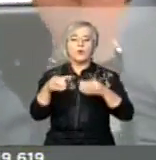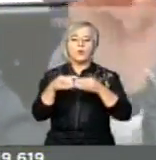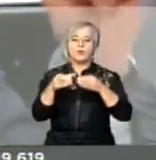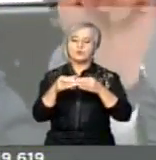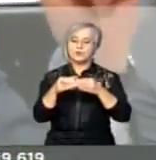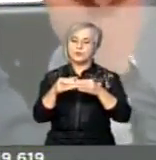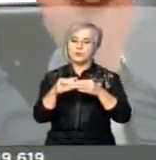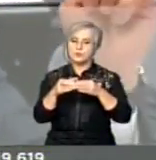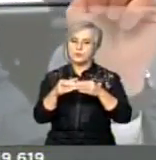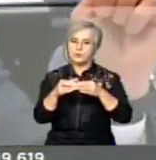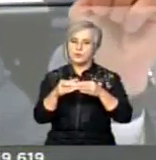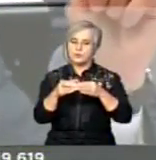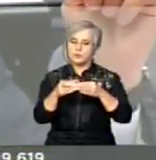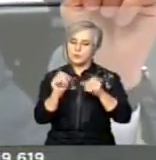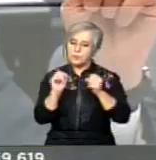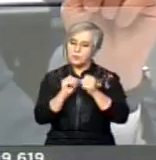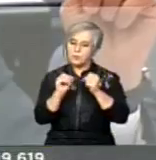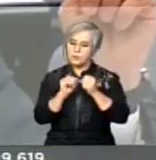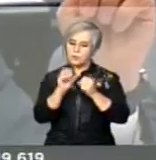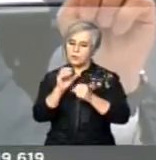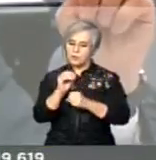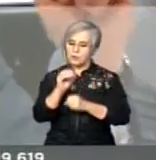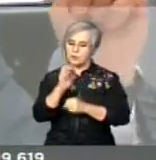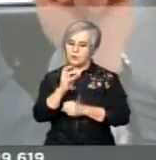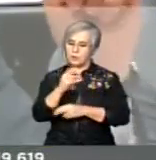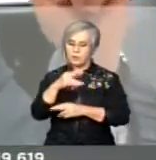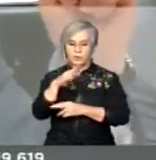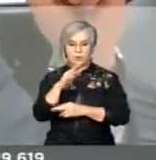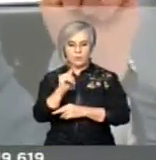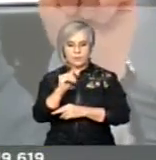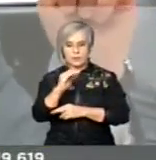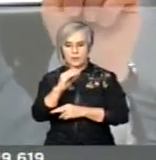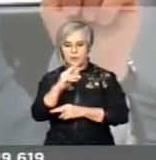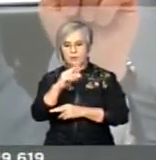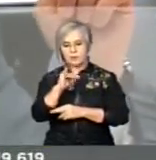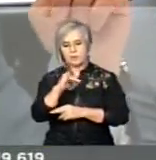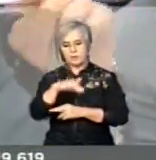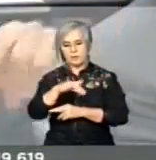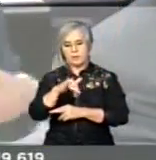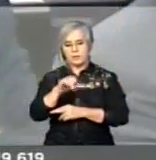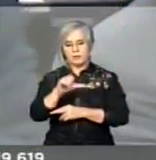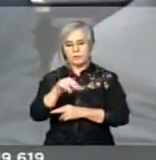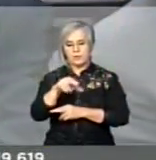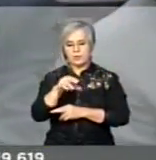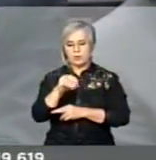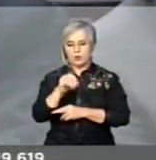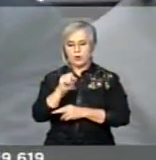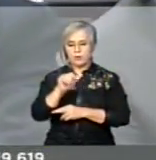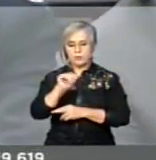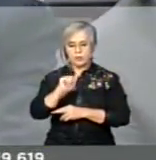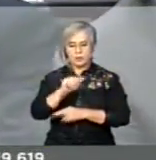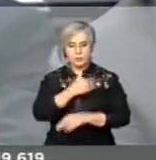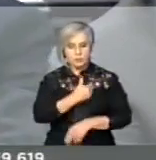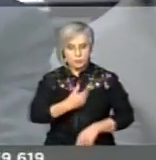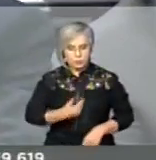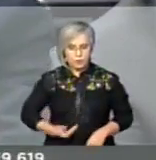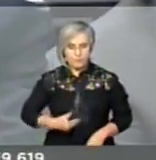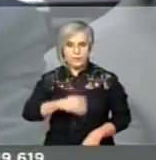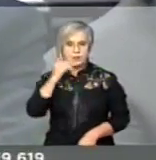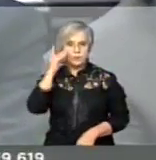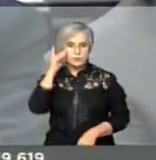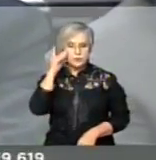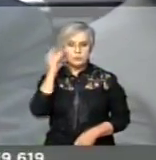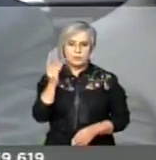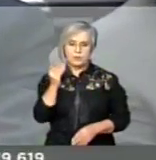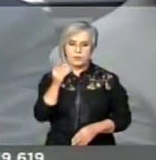obra criminosa do governo Dilma Rousseff, que se valeu de crimes para